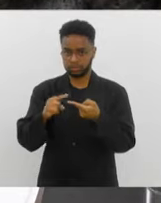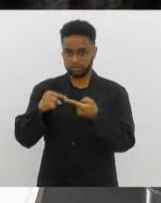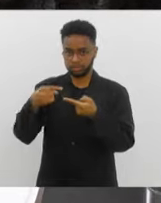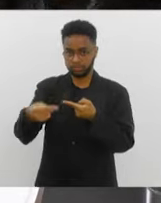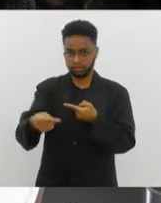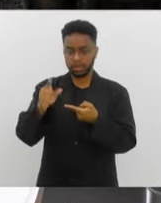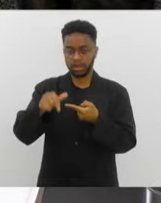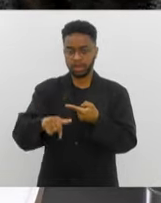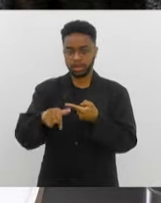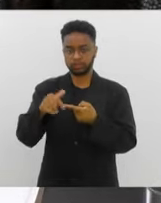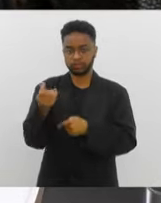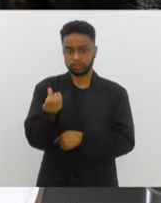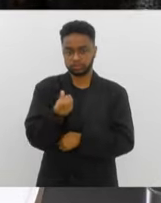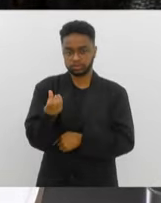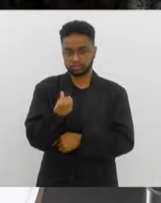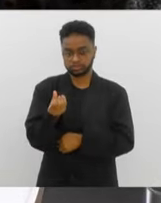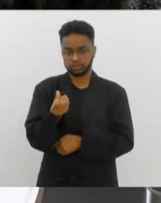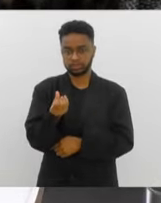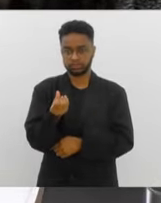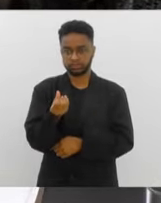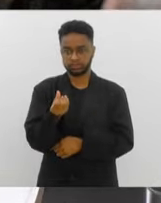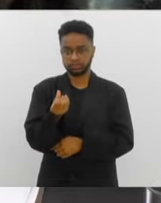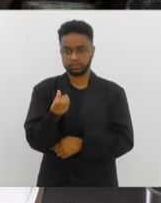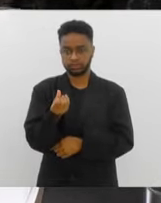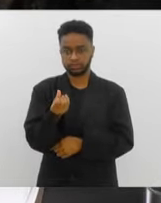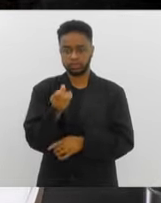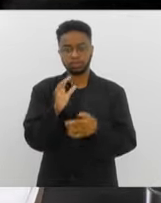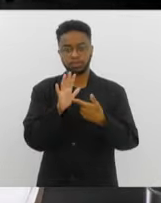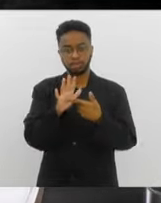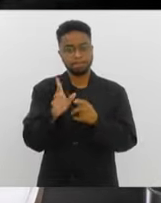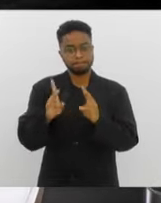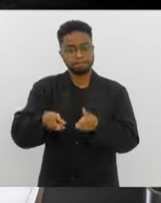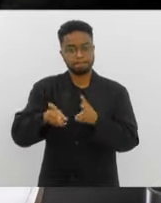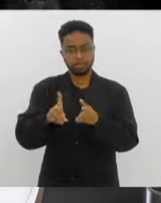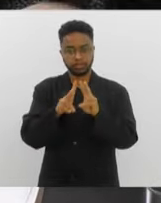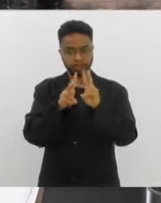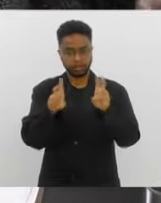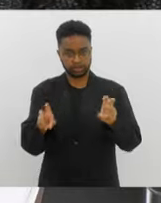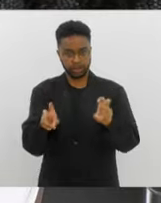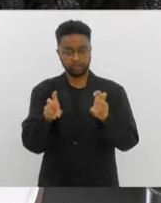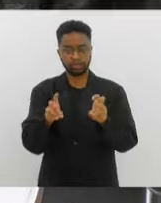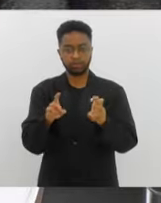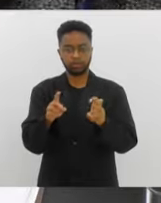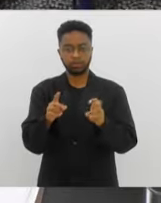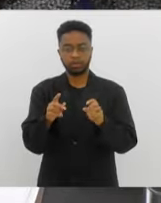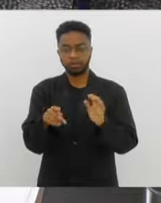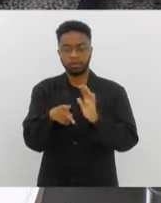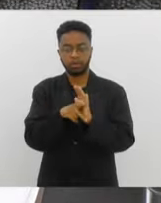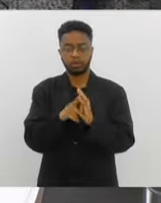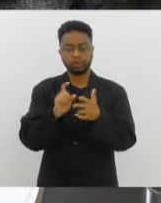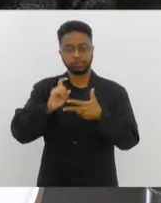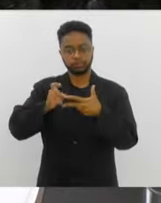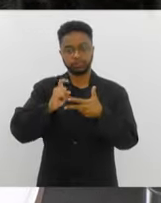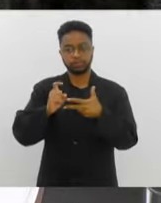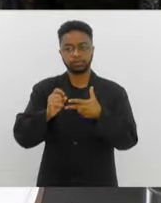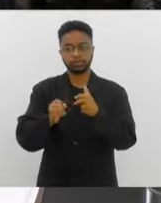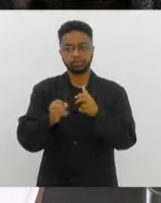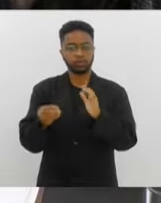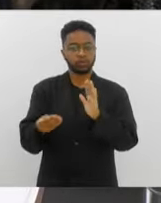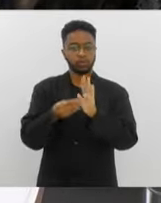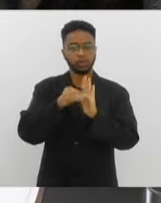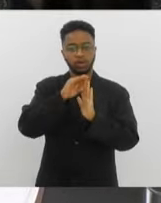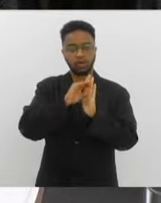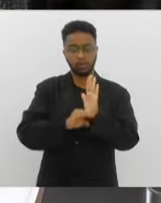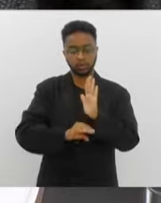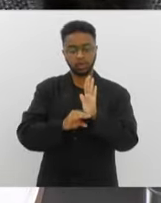posteriormente, que é o sexto, que fala do mesmo assunto, da autoria do Poder Executivo de incluir no currículo da Rede Estadual de Educação